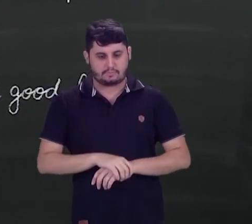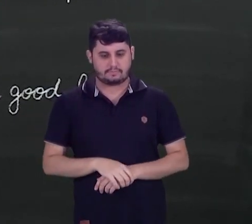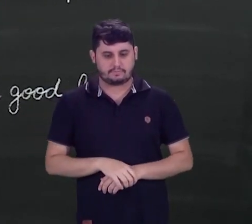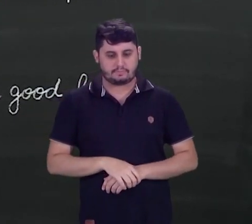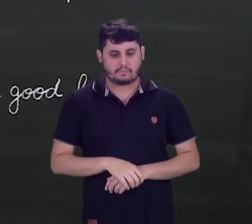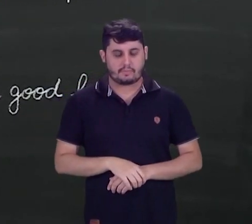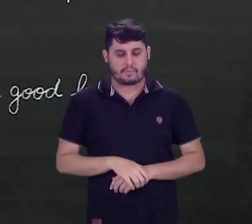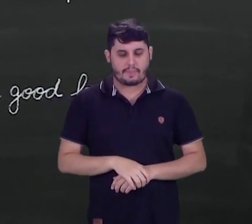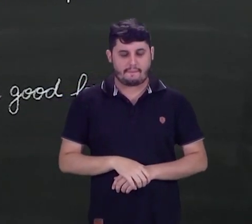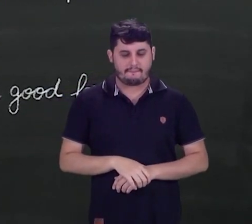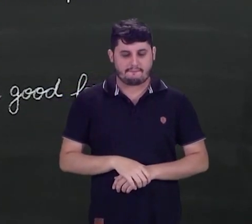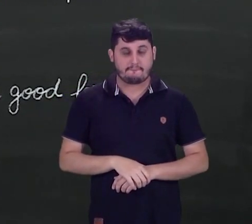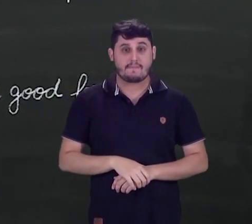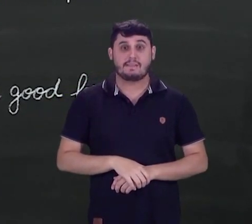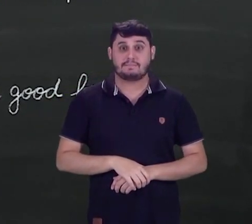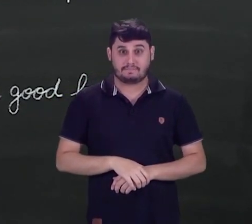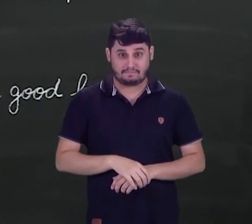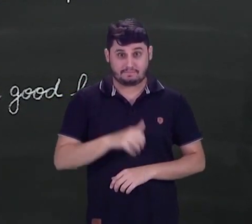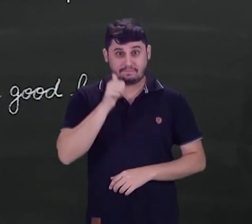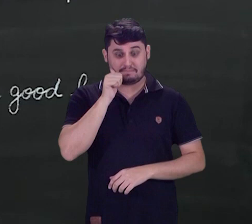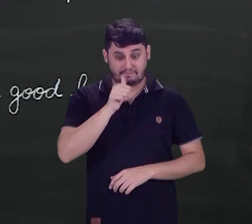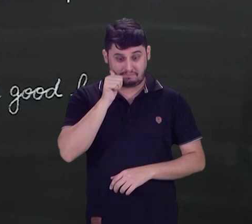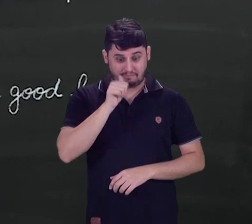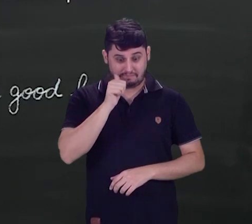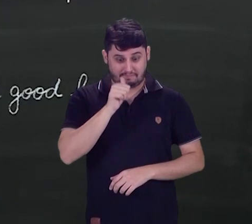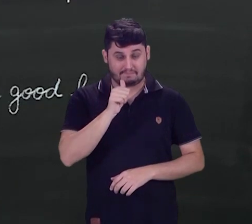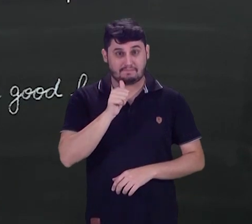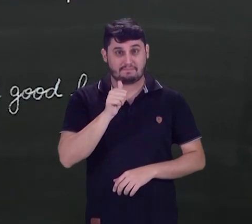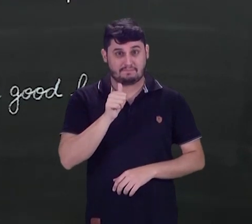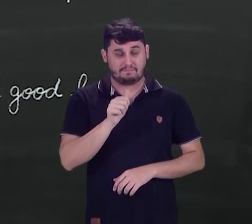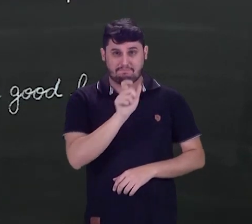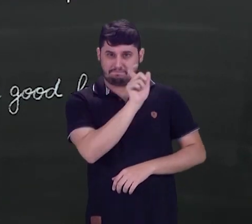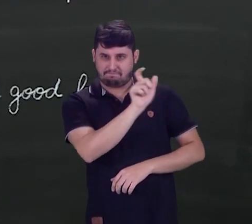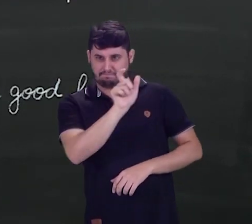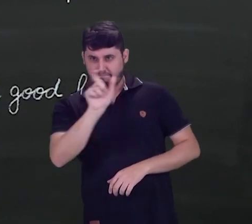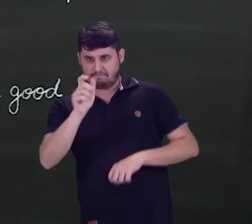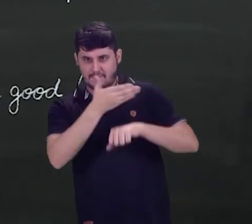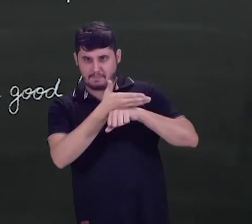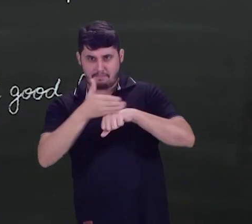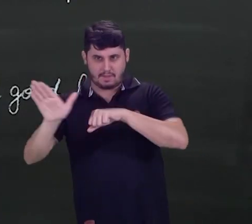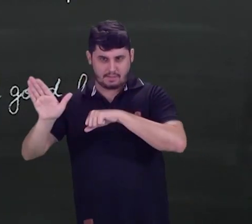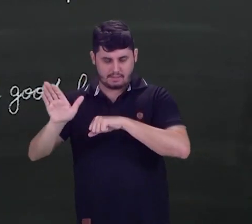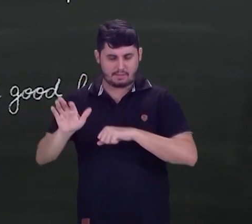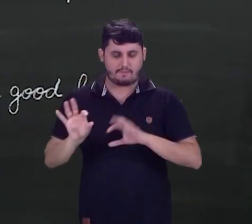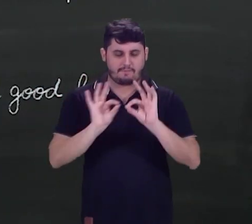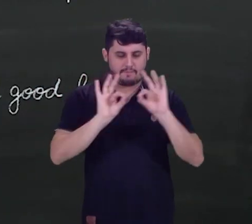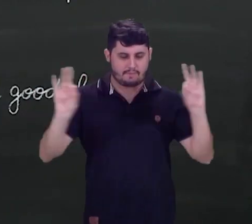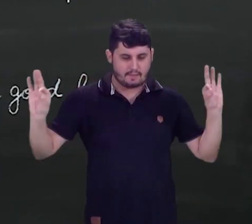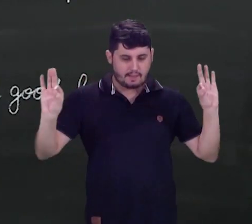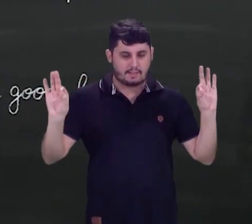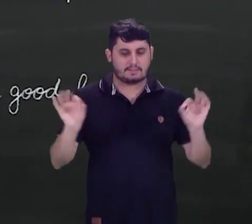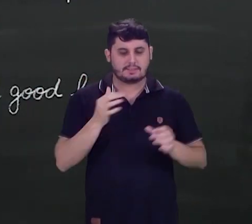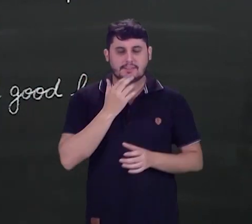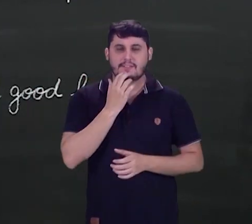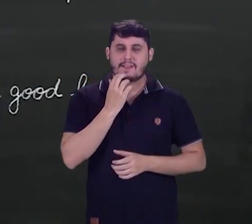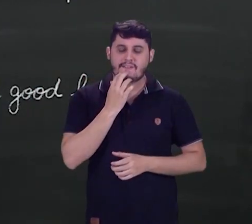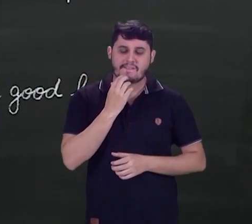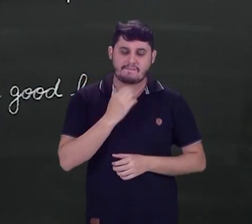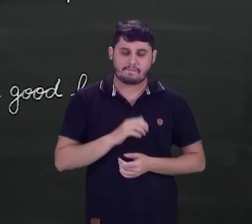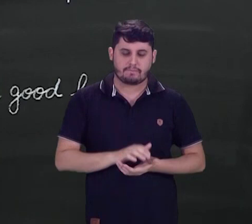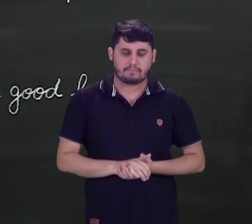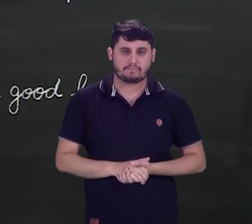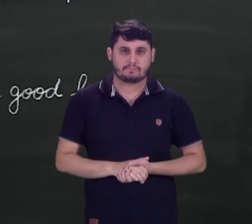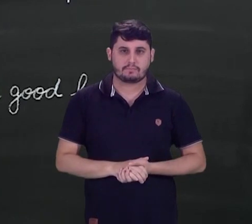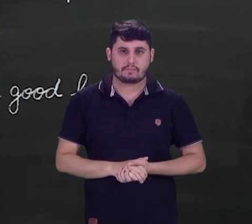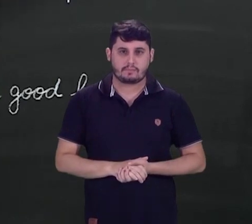model. Gisele Bündchen is a famous top model. Lembrando a palavra transparente, aqui em cima a gente